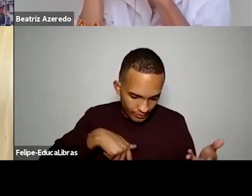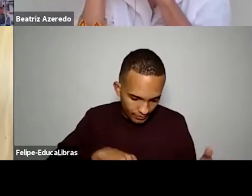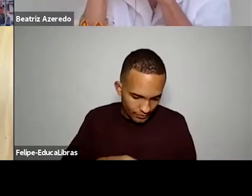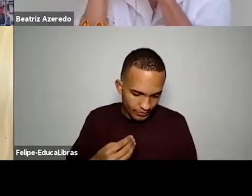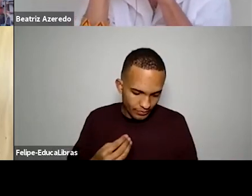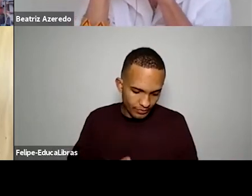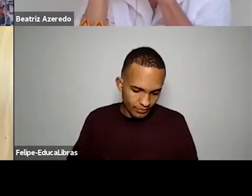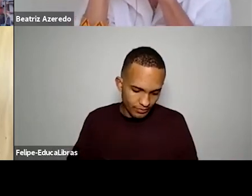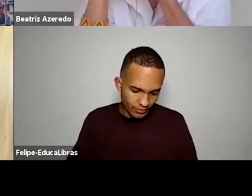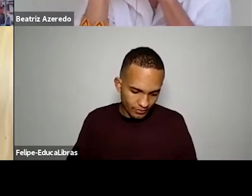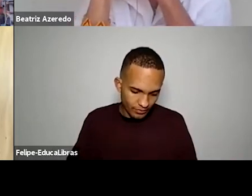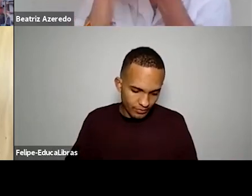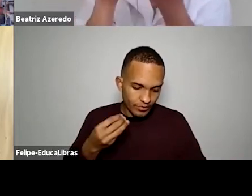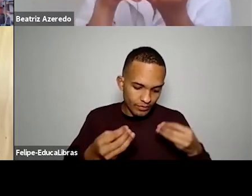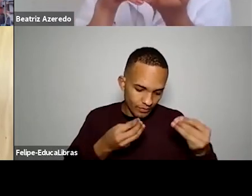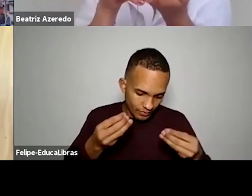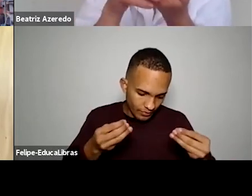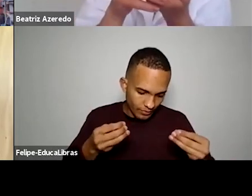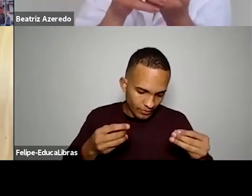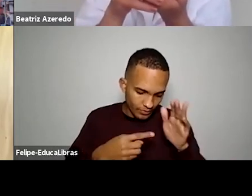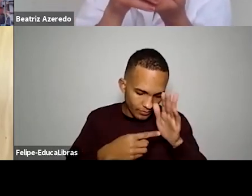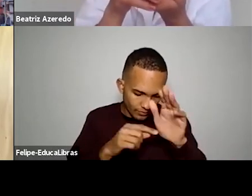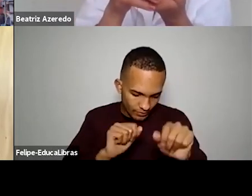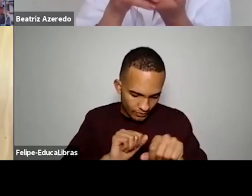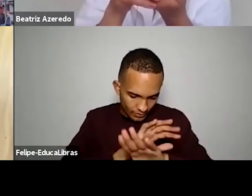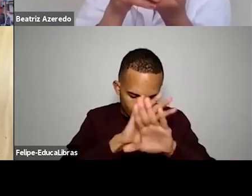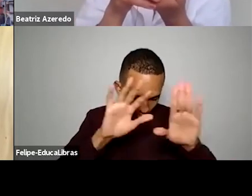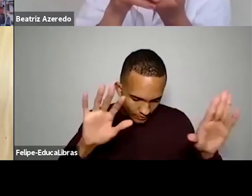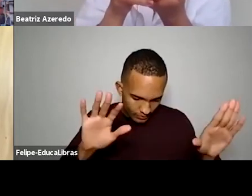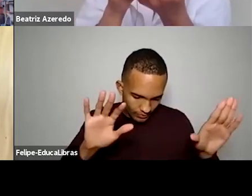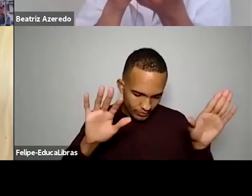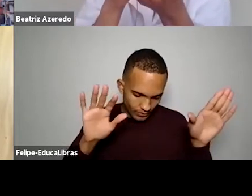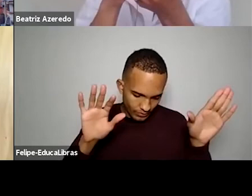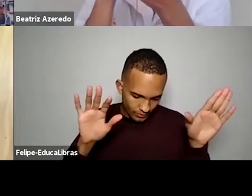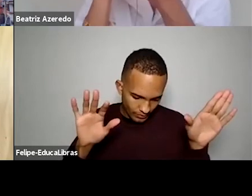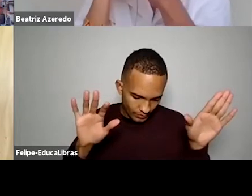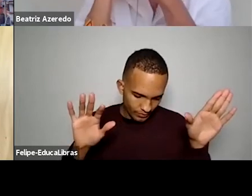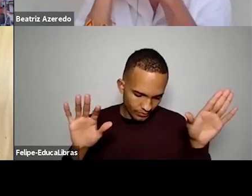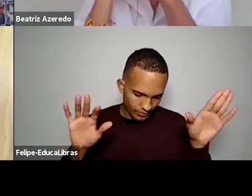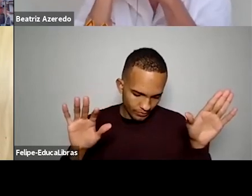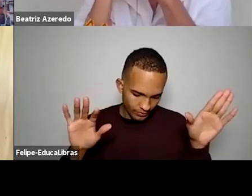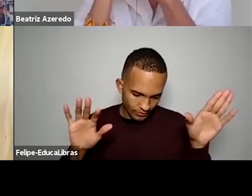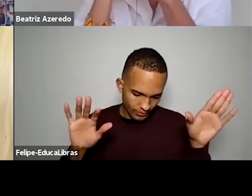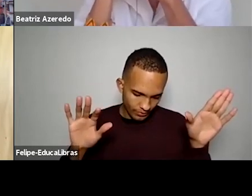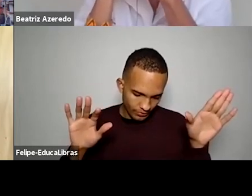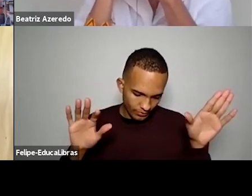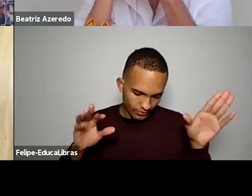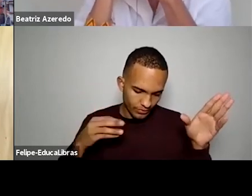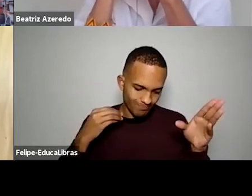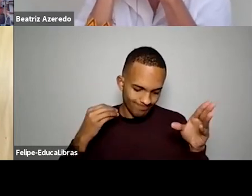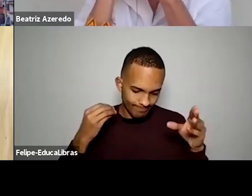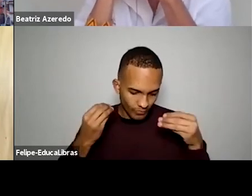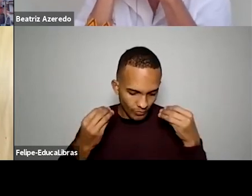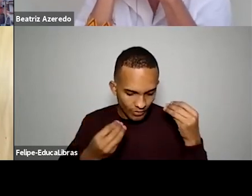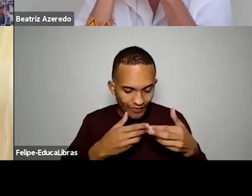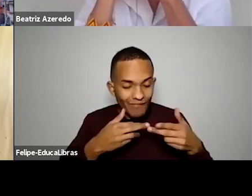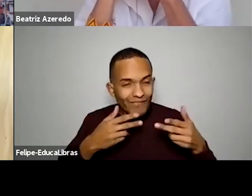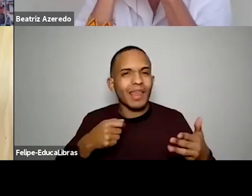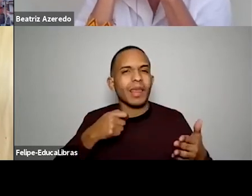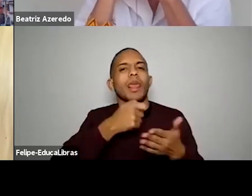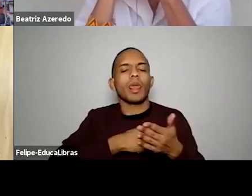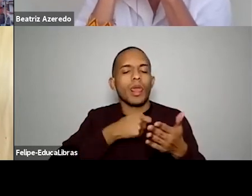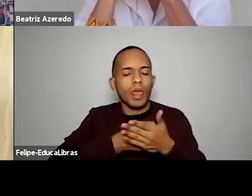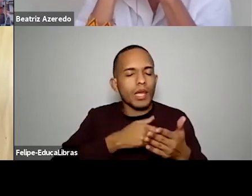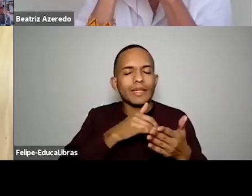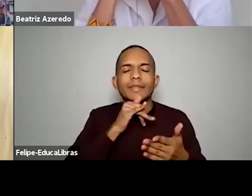caminhos. Acho que esse é um cenário de um Brasil que viveu esse último período com muitas provocações e com muita vontade